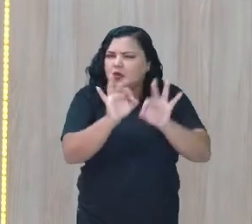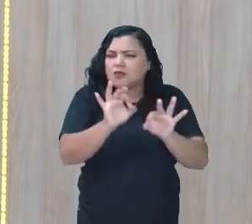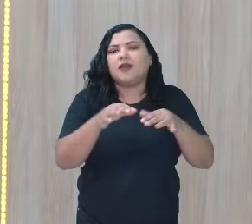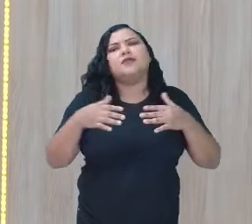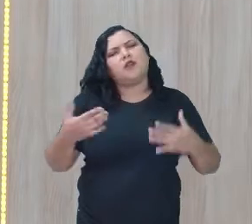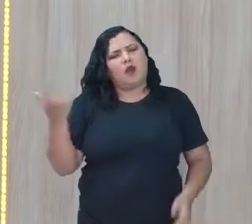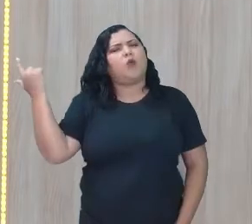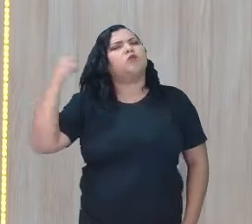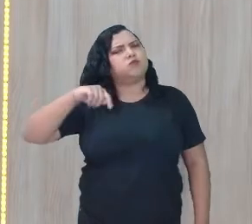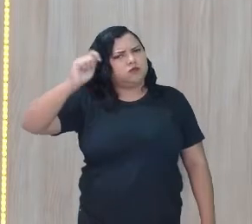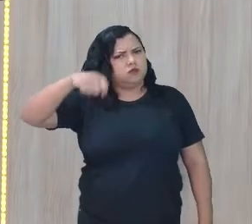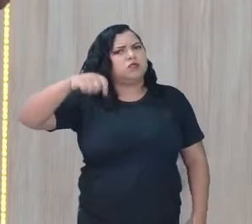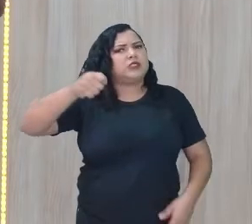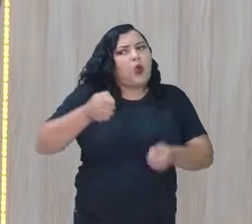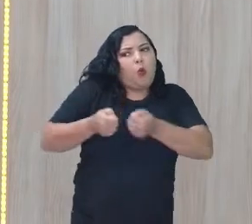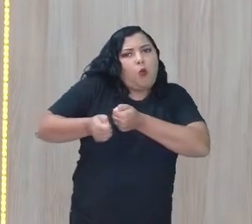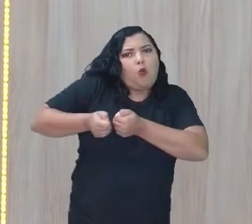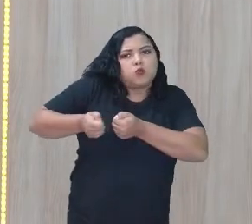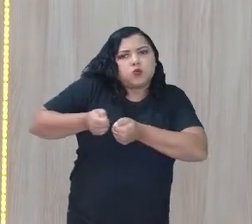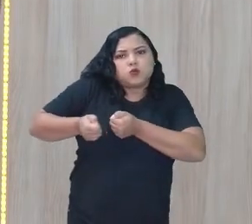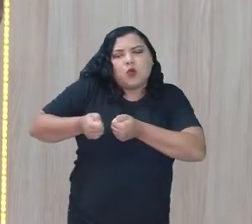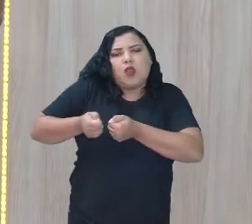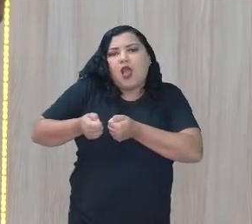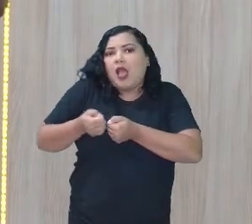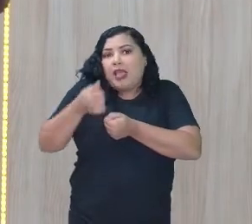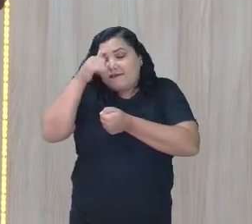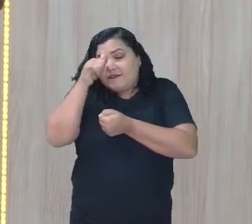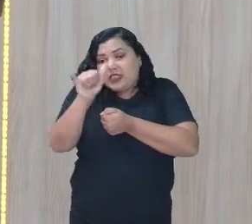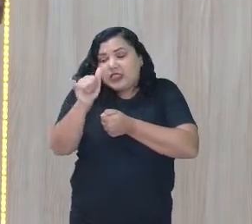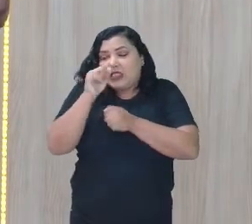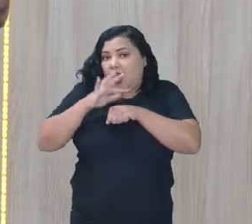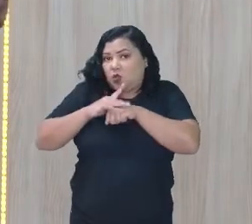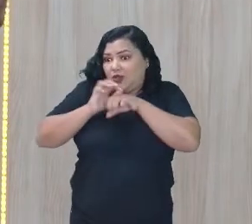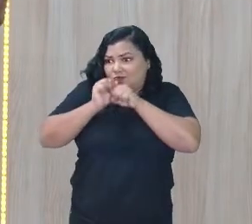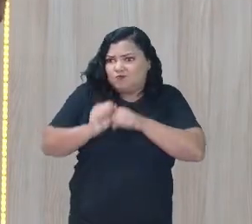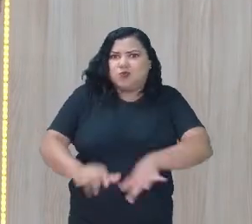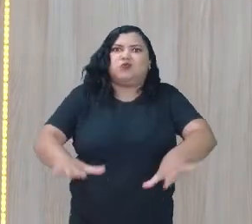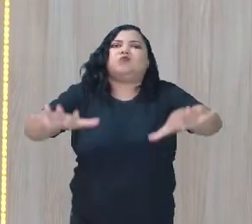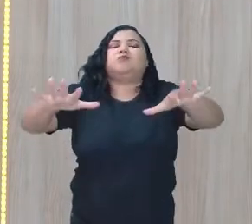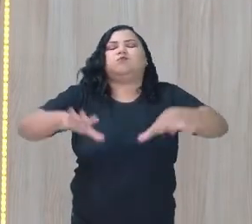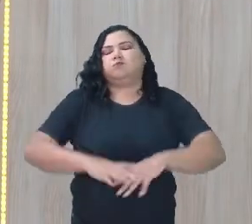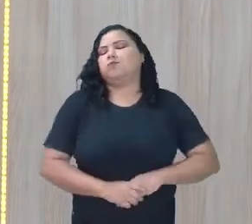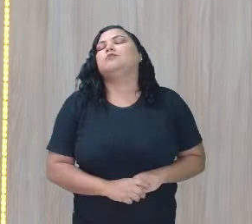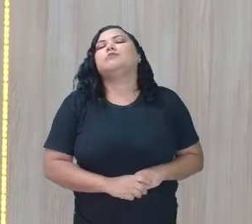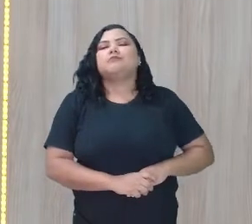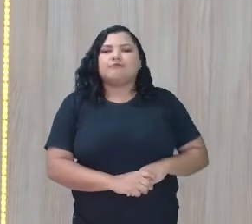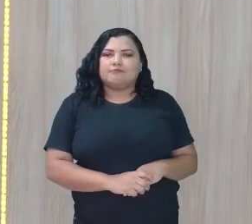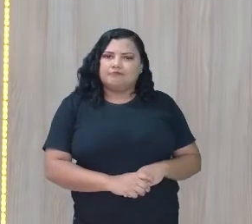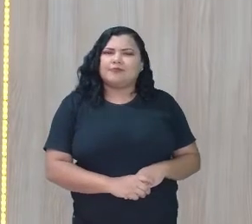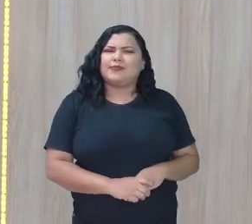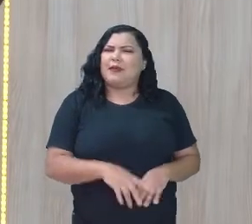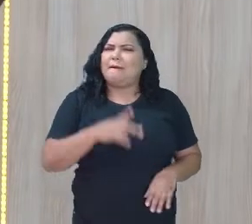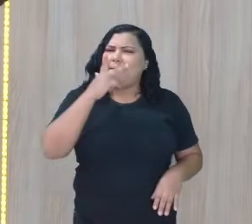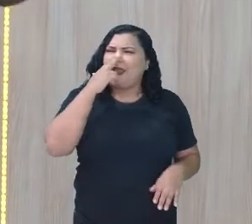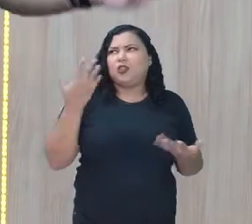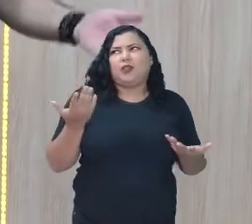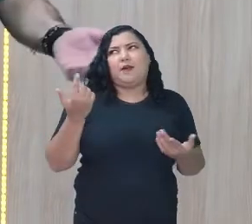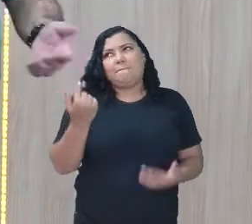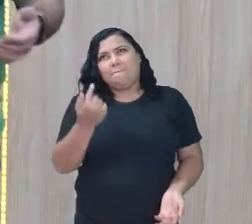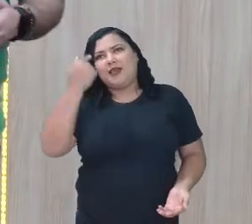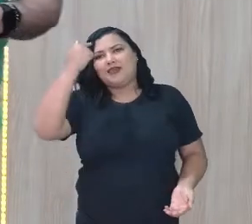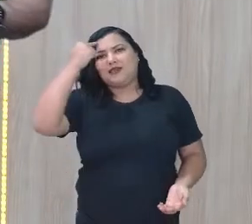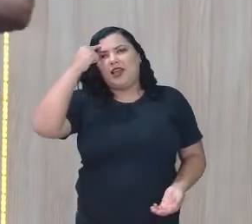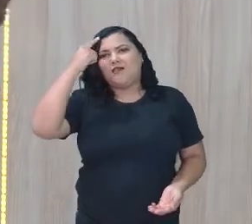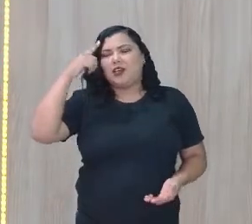gente consegue, né, conter o avanço, né, dessa pandemia, né, que parece, né, a gente pensava que